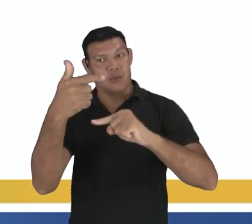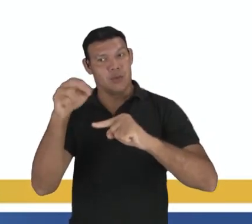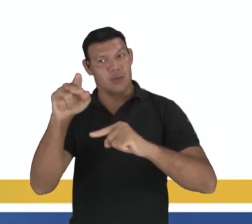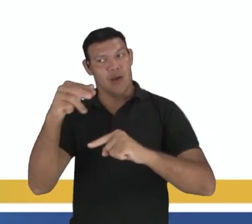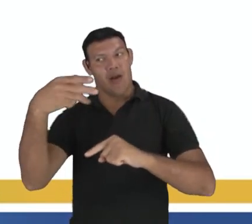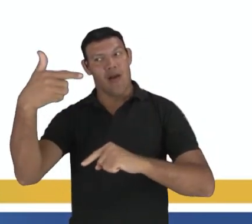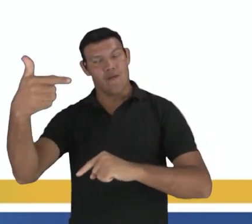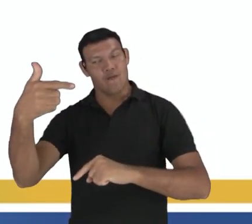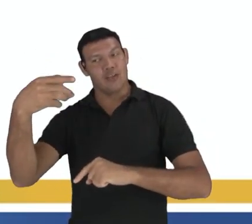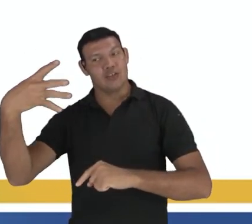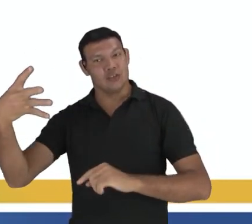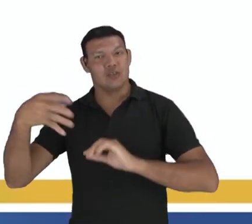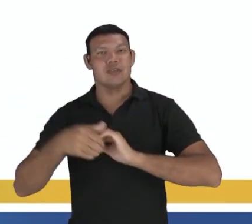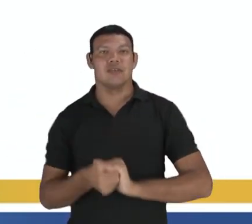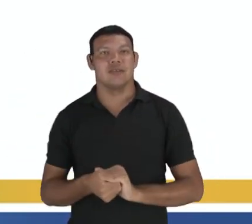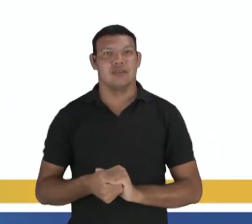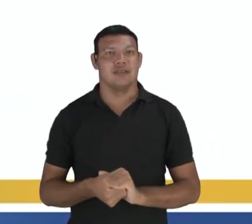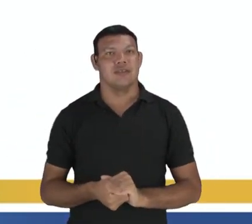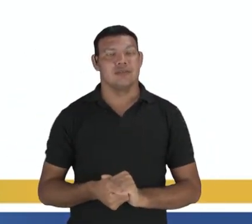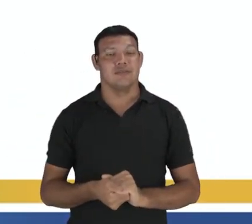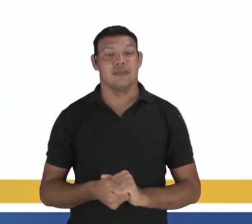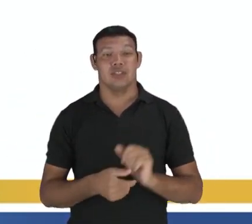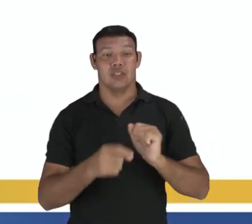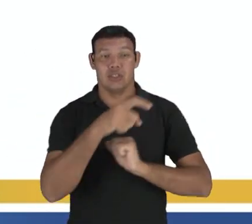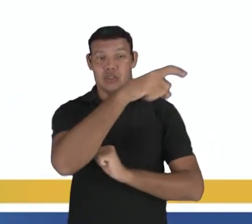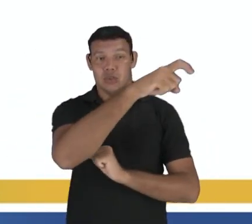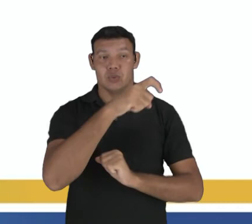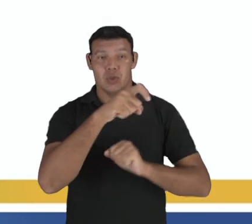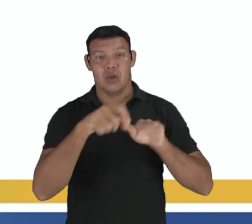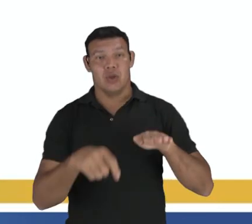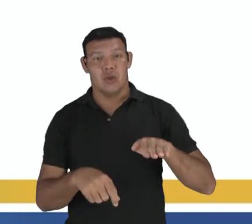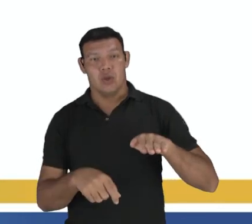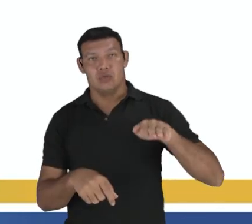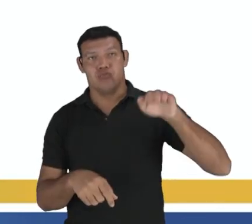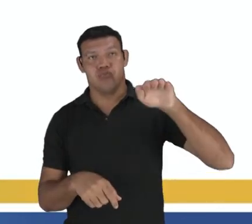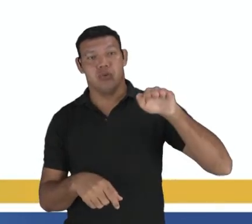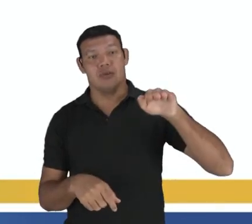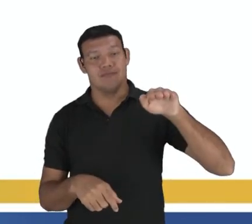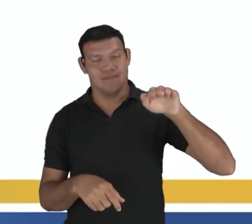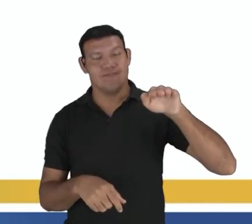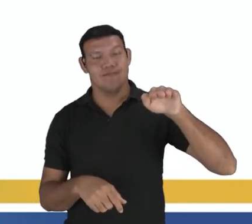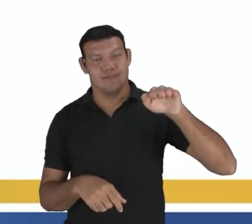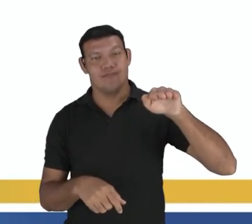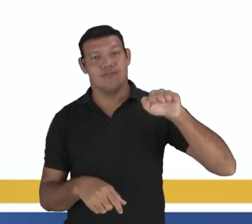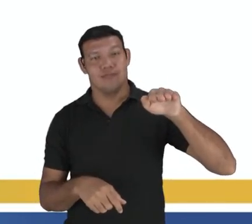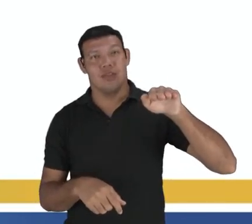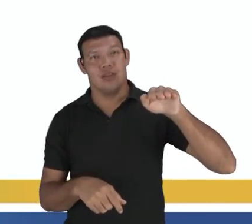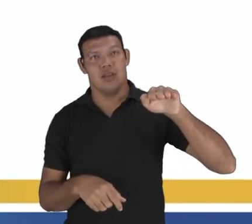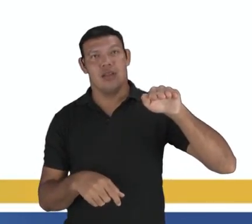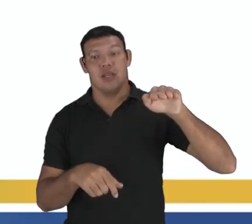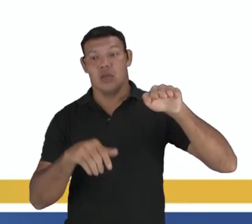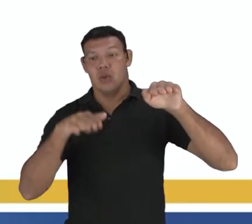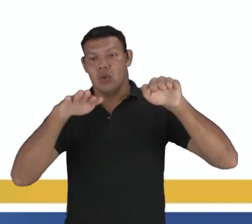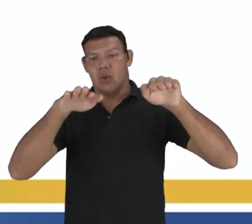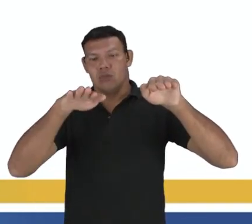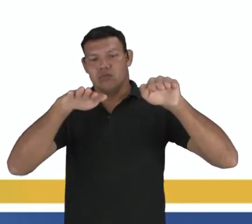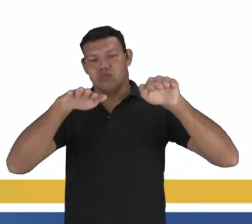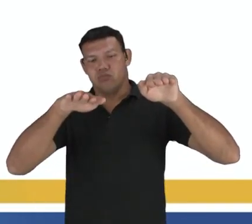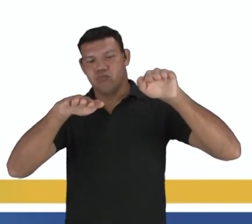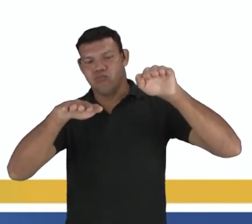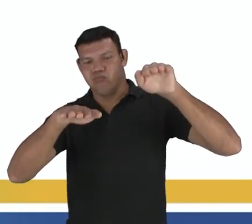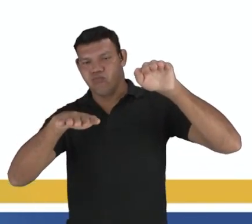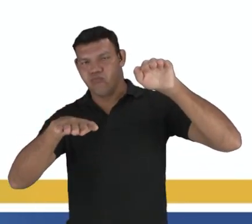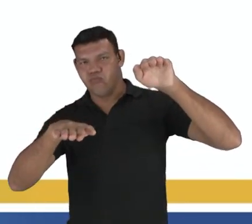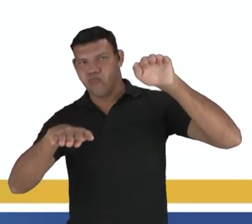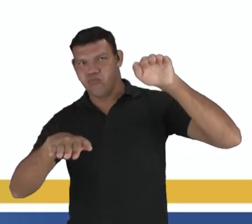valores da grandeza x crescendo de 1 para o 2. Já na grandeza y, ela